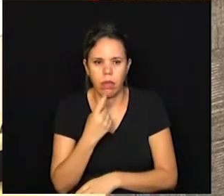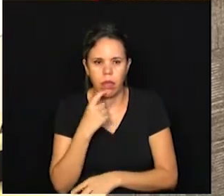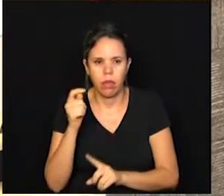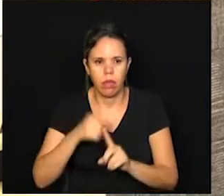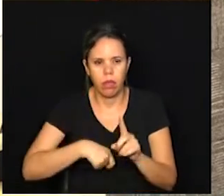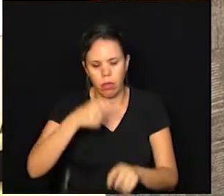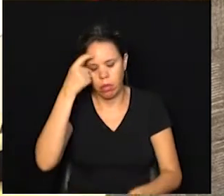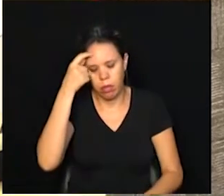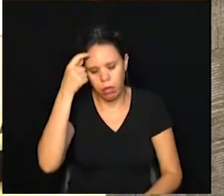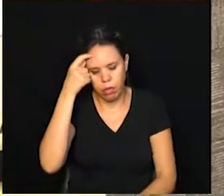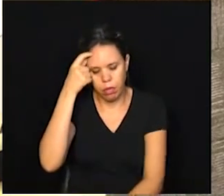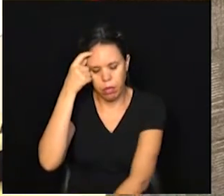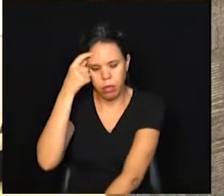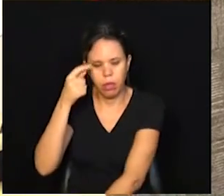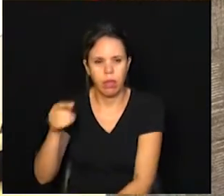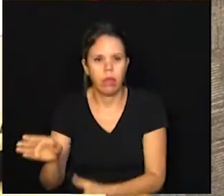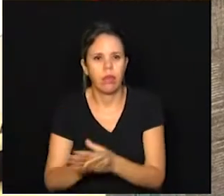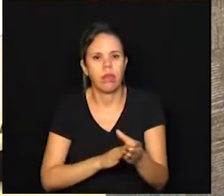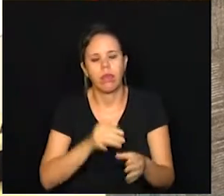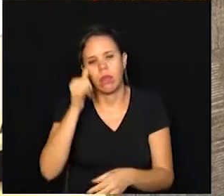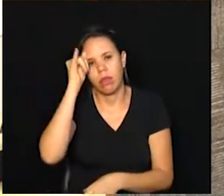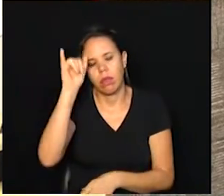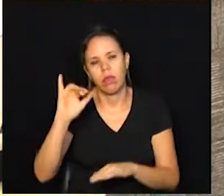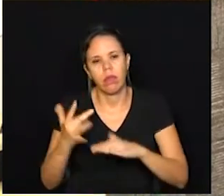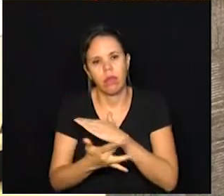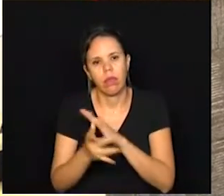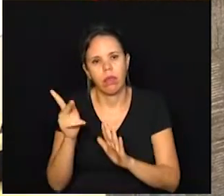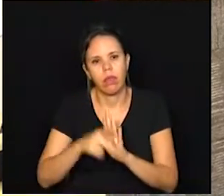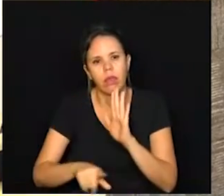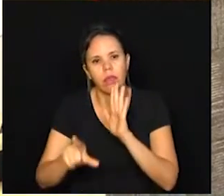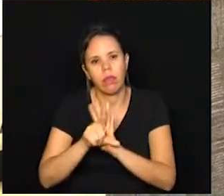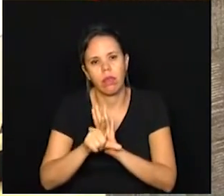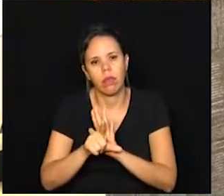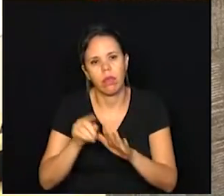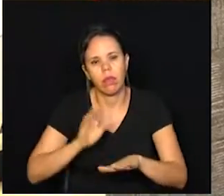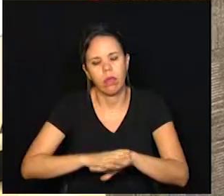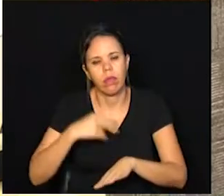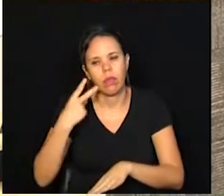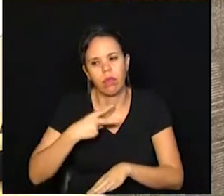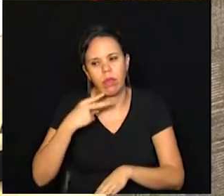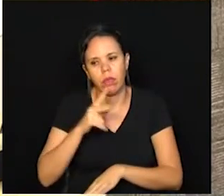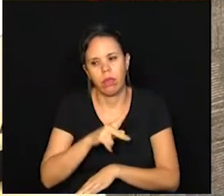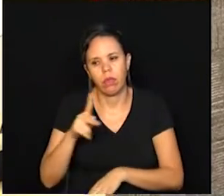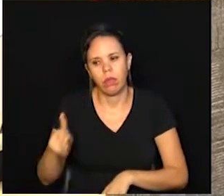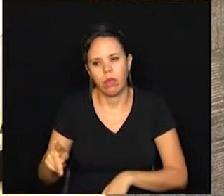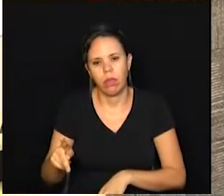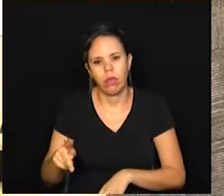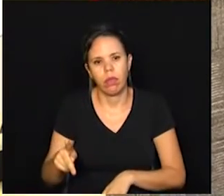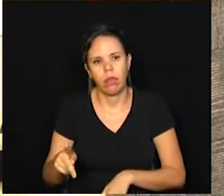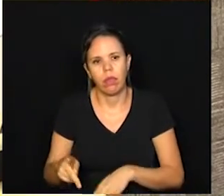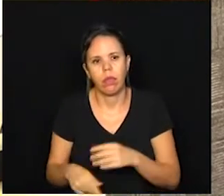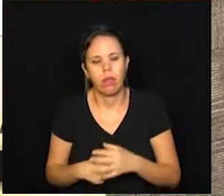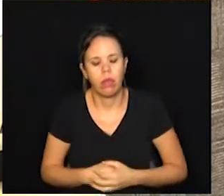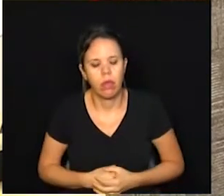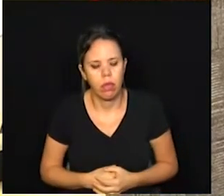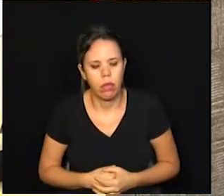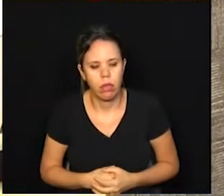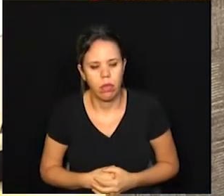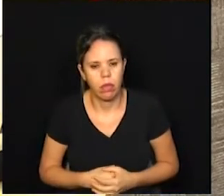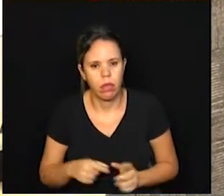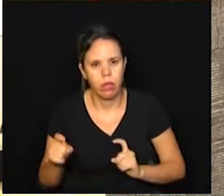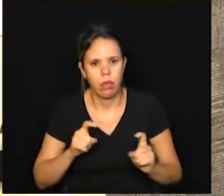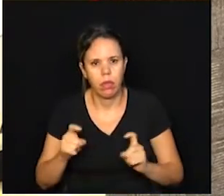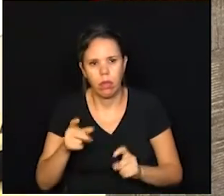da conscientização, orientação e combate às fake news, projeto de lei de autoria do vereador professor Alberto, que presidiu esta